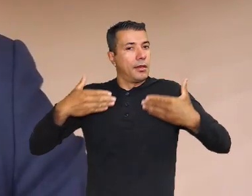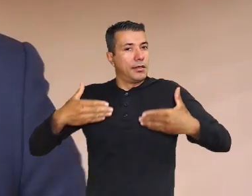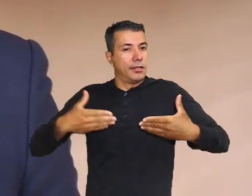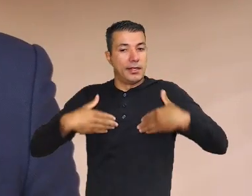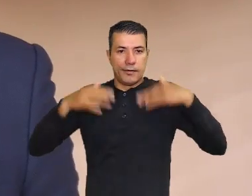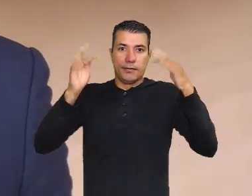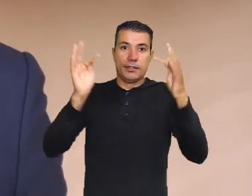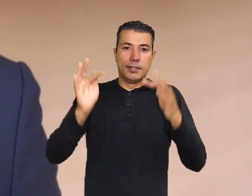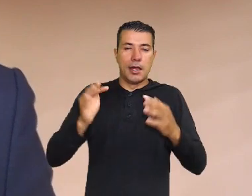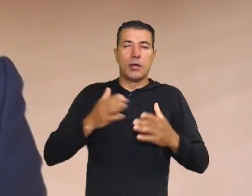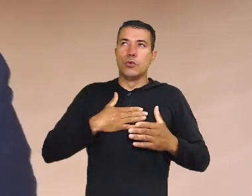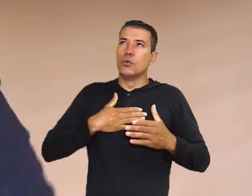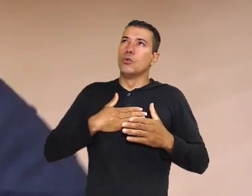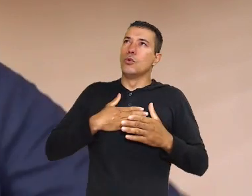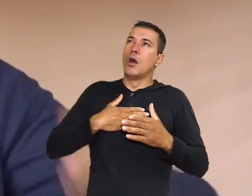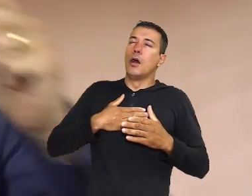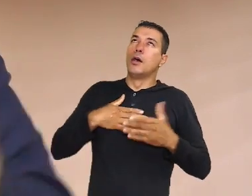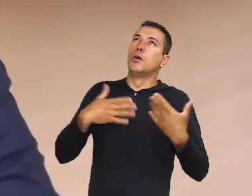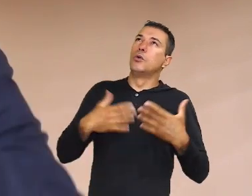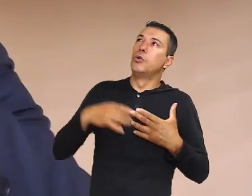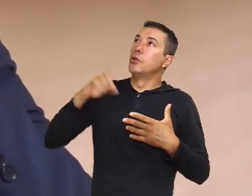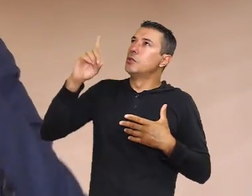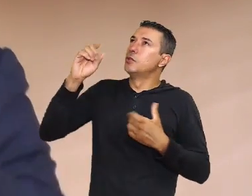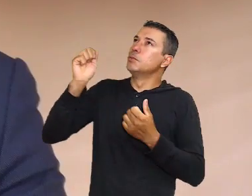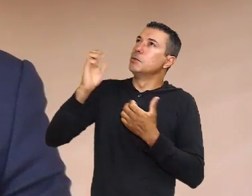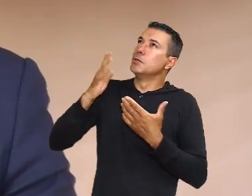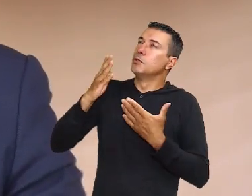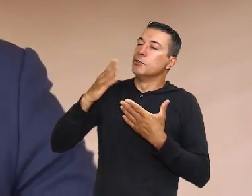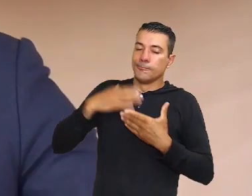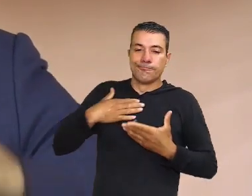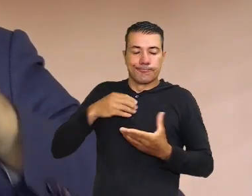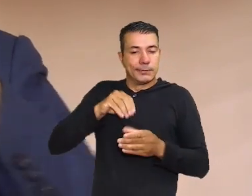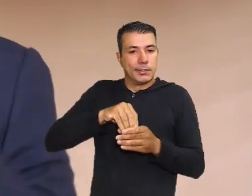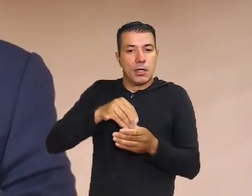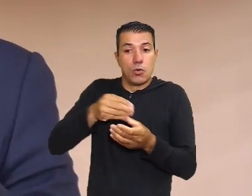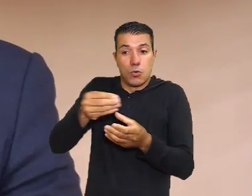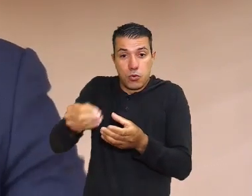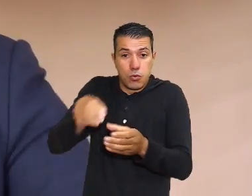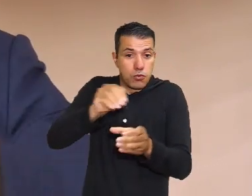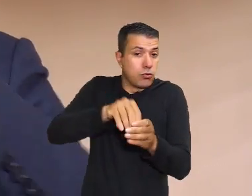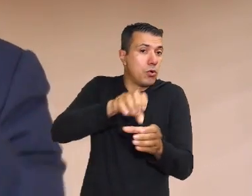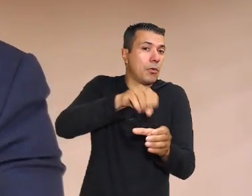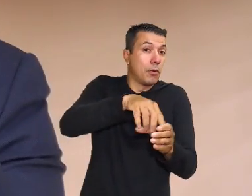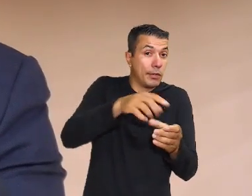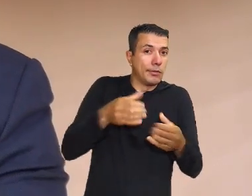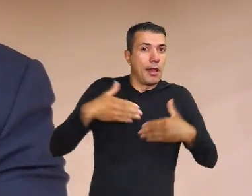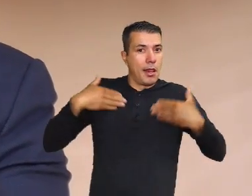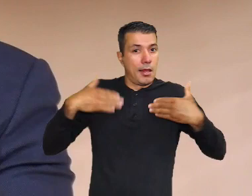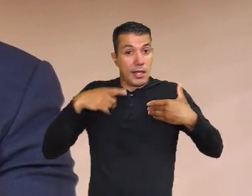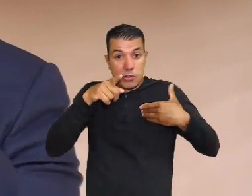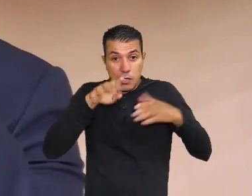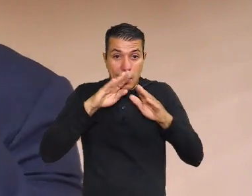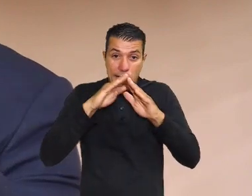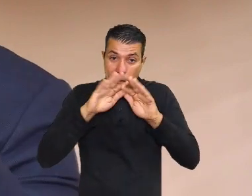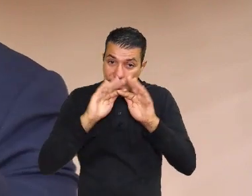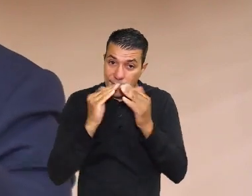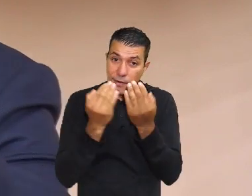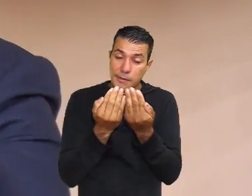alegria. Então, que Deus possa abençoar muitíssimo a sua vida, a sua casa, a sua família